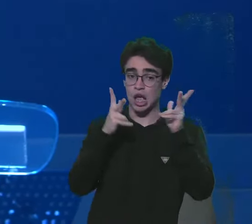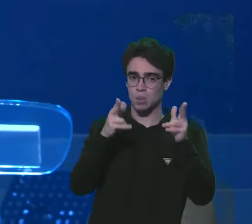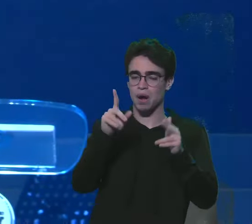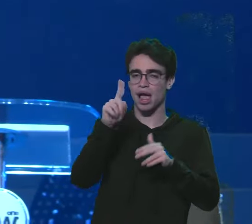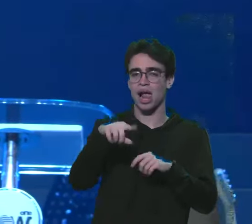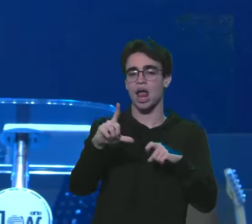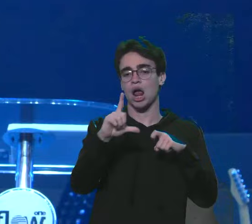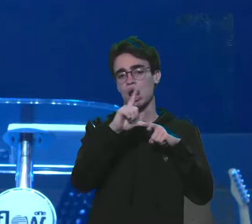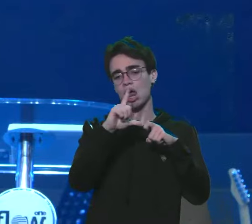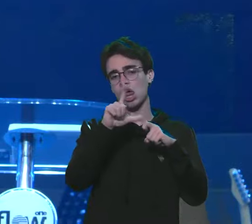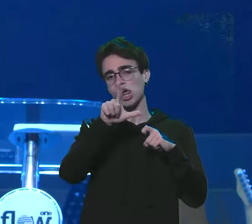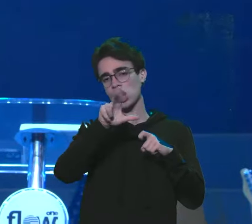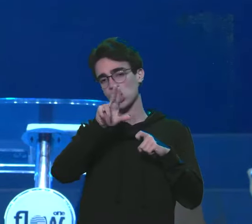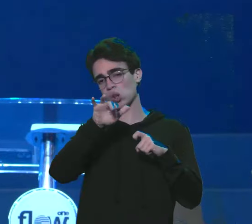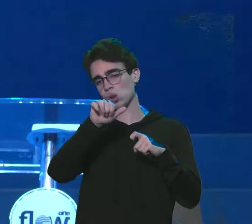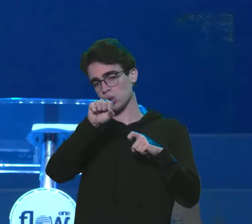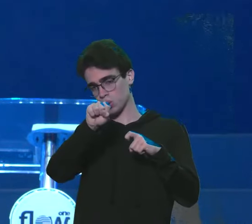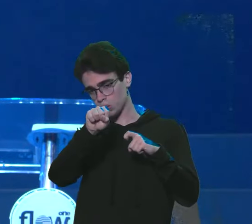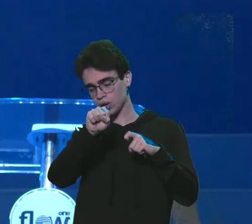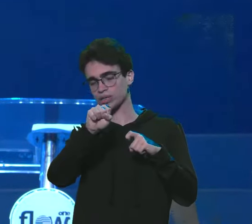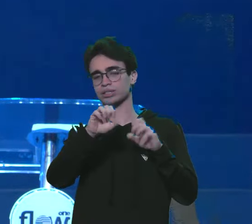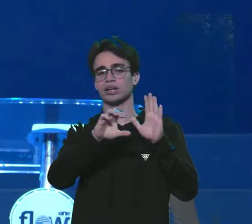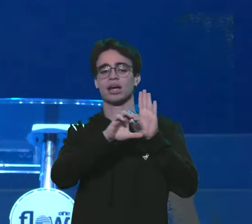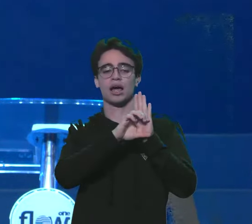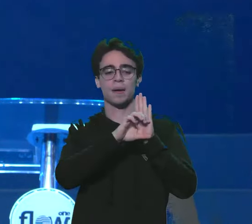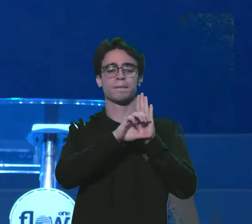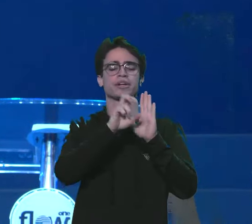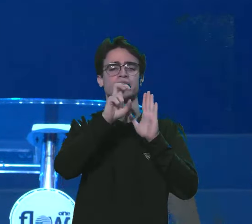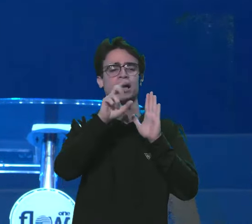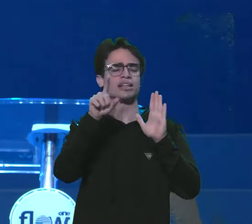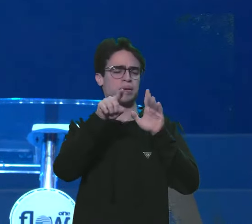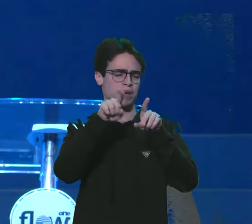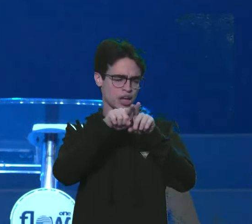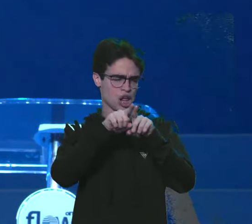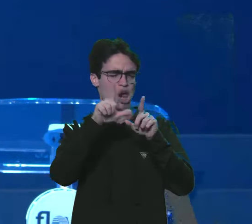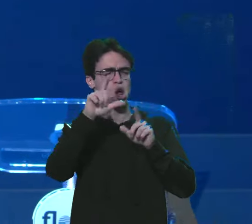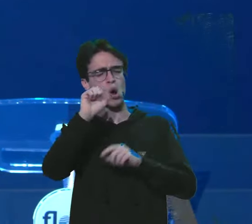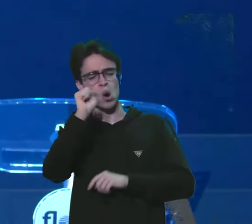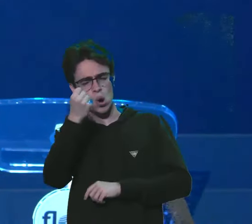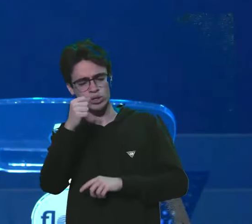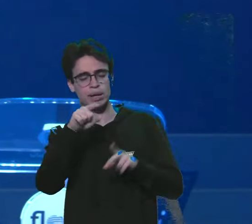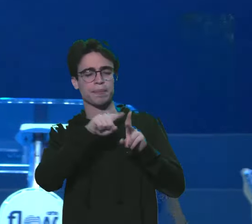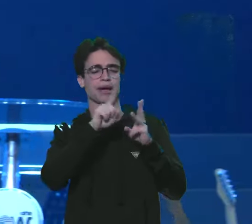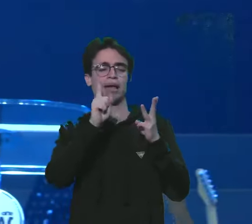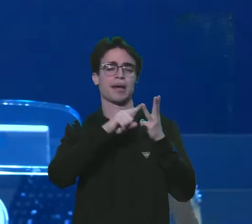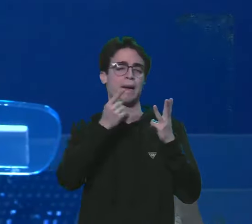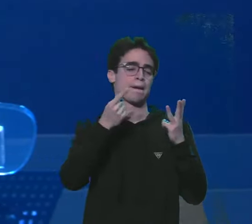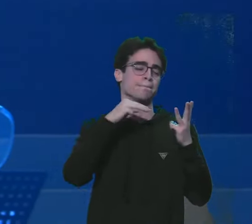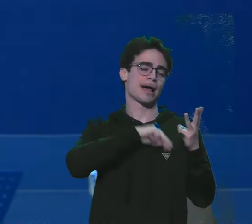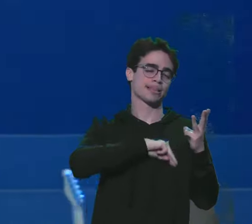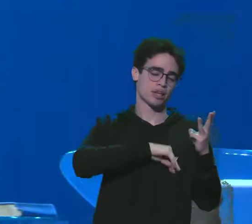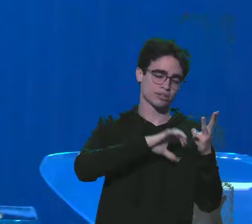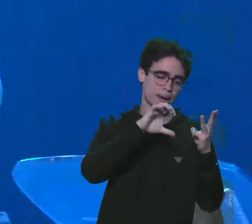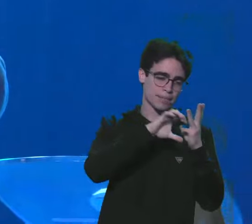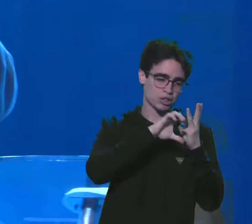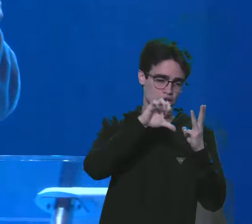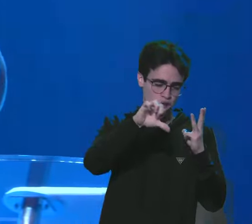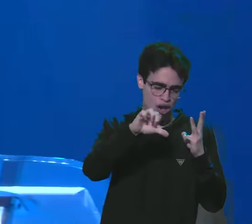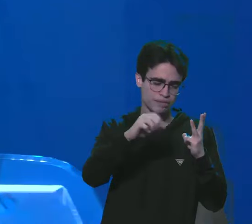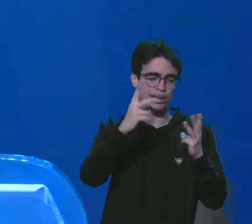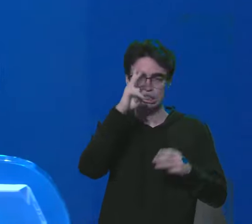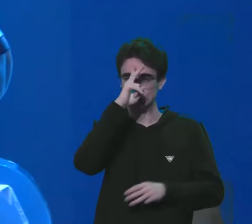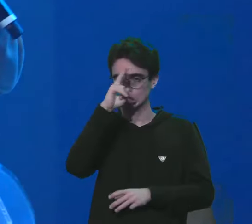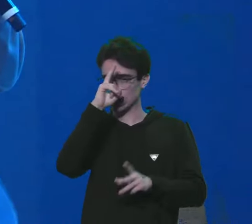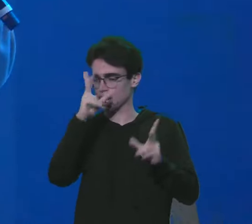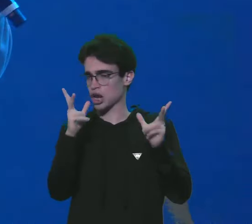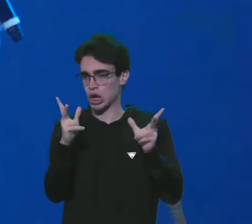e Mateus 9. Nesses três textos, Marcos 5, Lucas 8, Mateus 9, contam essa mesma história.